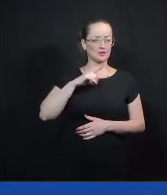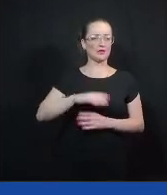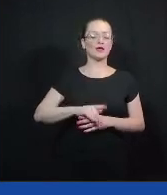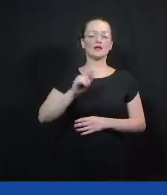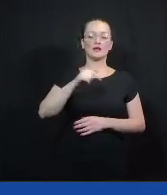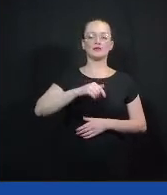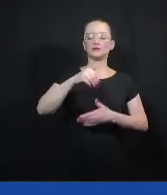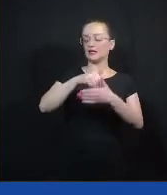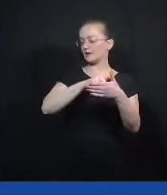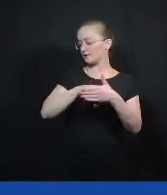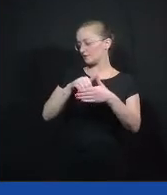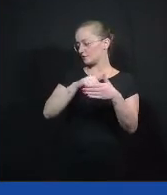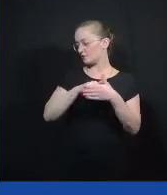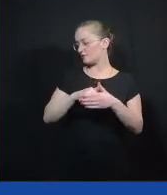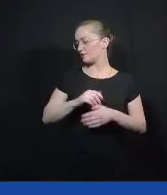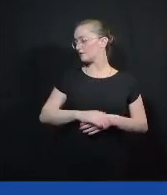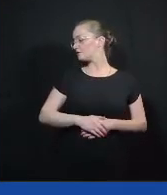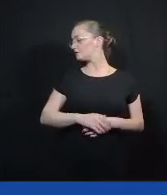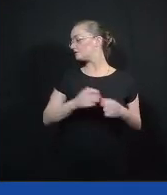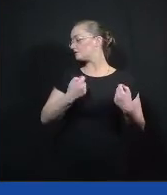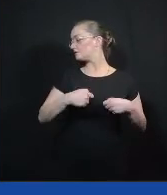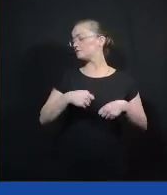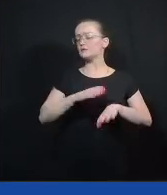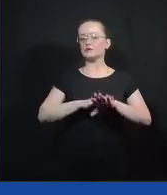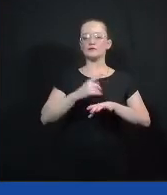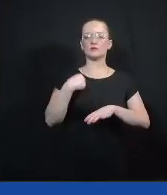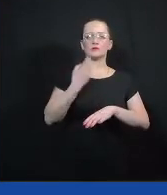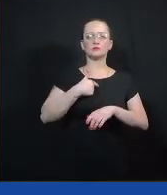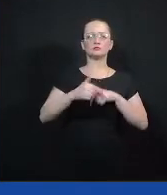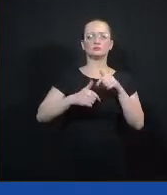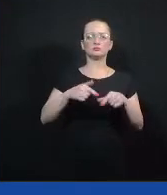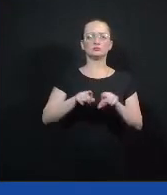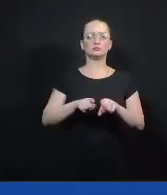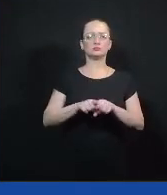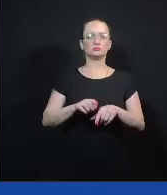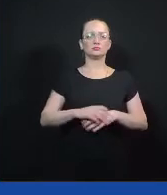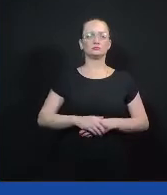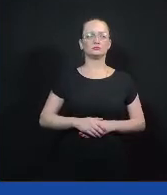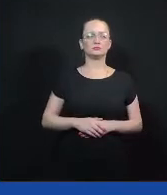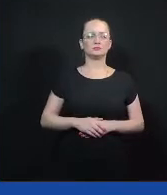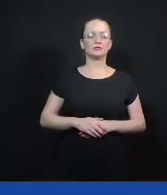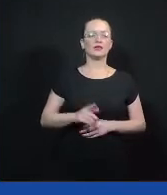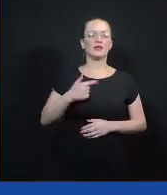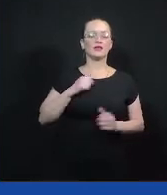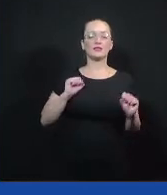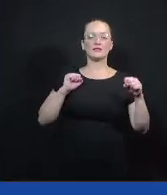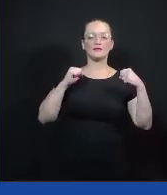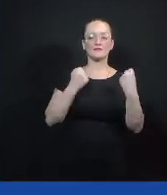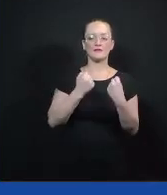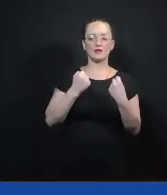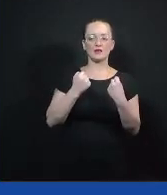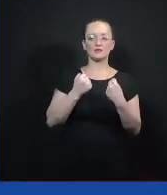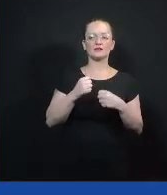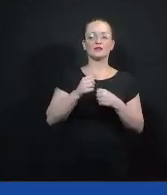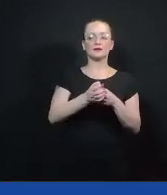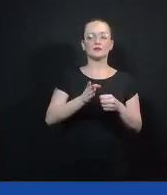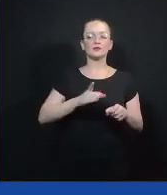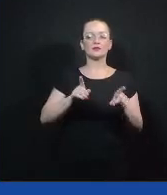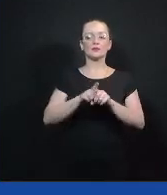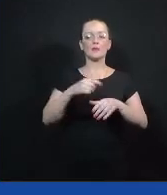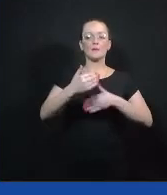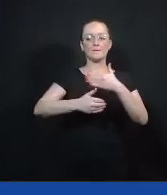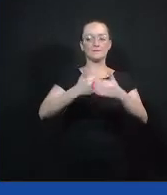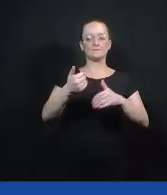chamada eleições e temos que fazer a nossa parte, né, em defesa dessa instituição. E em defesa de que esse processo seja o